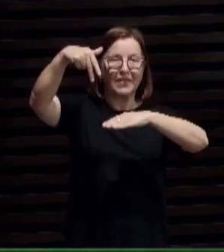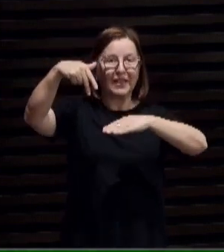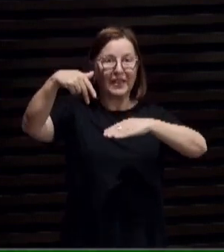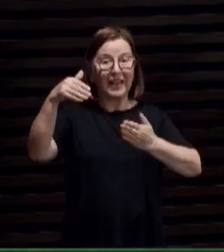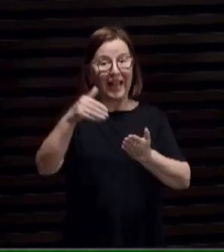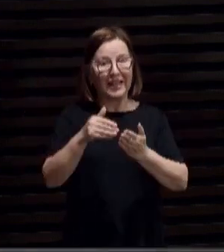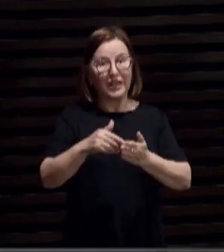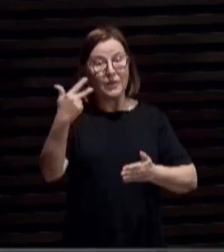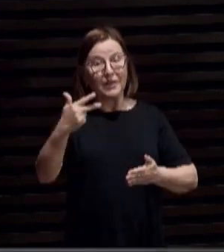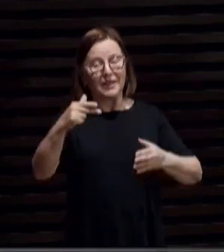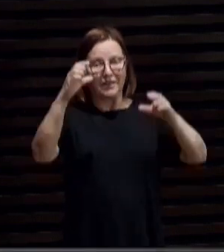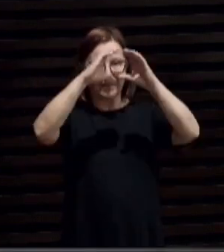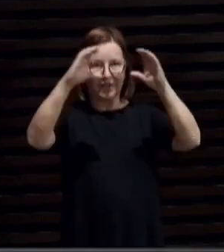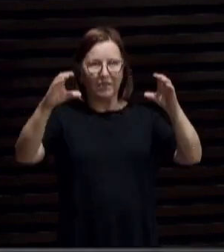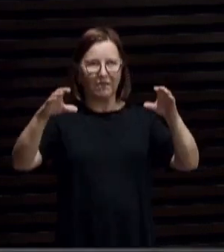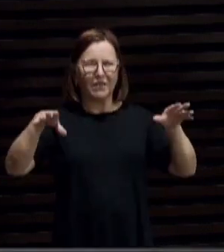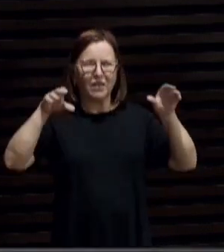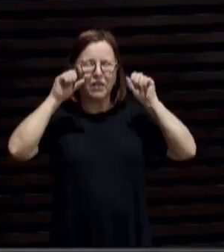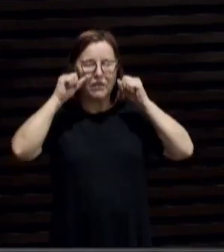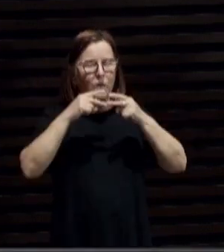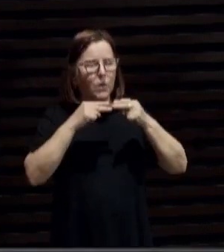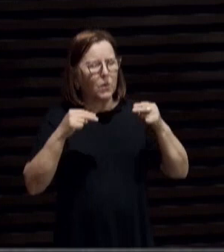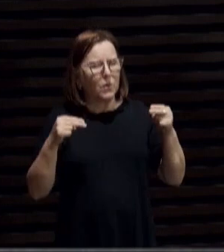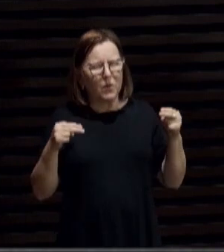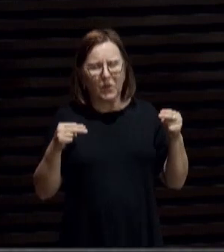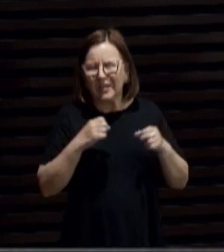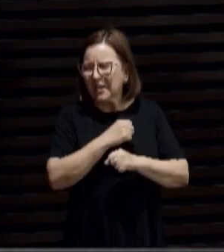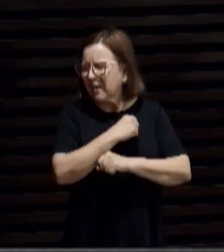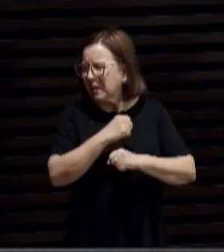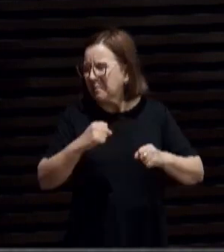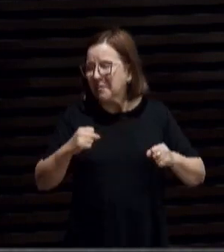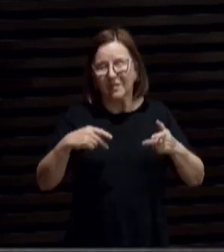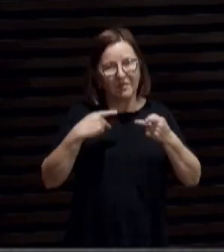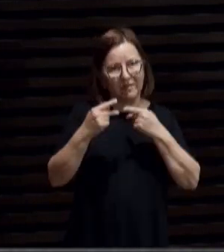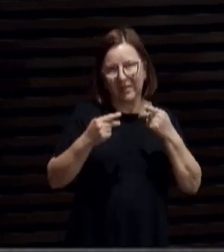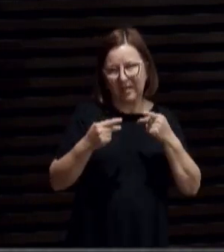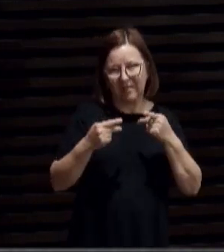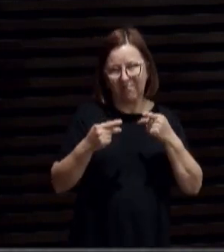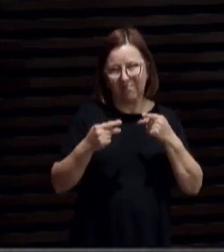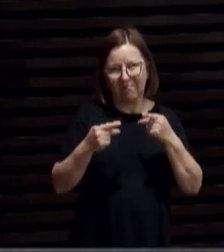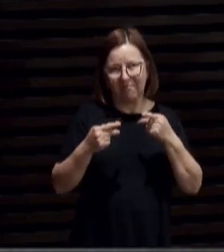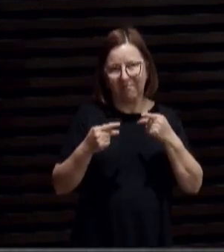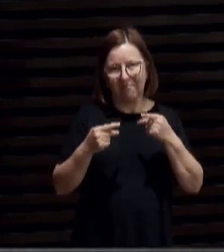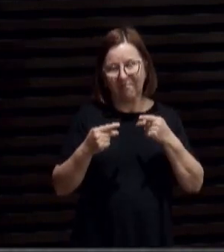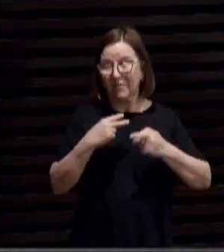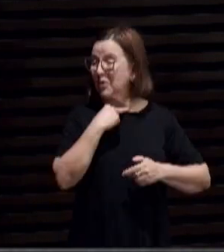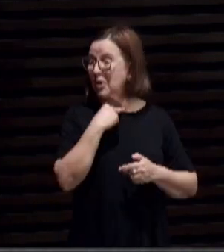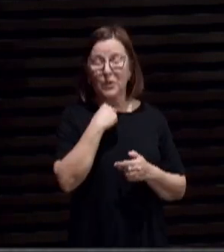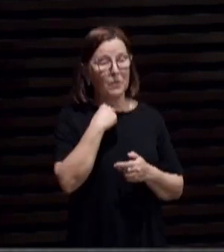céu. E ele ouviu coisas inefáveis, que não eram lícitas de